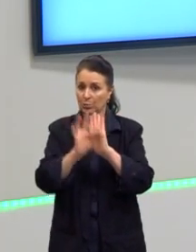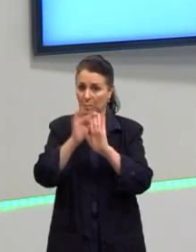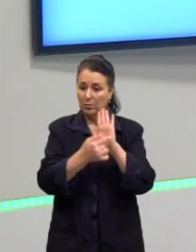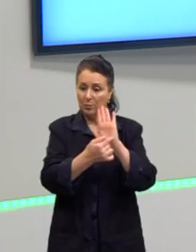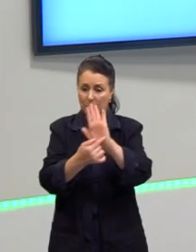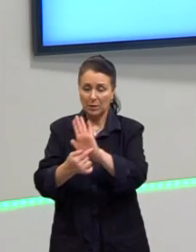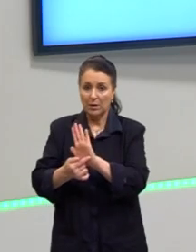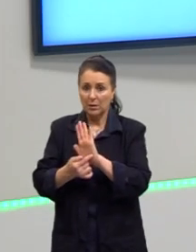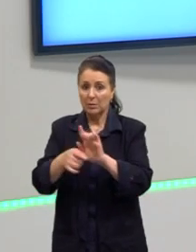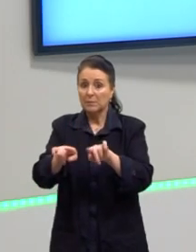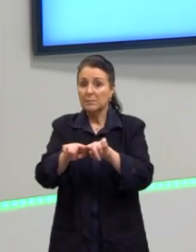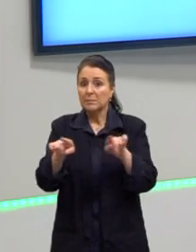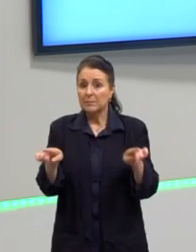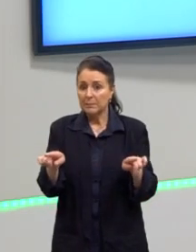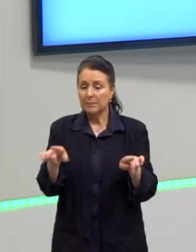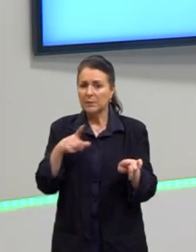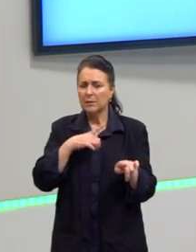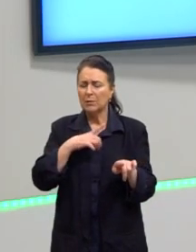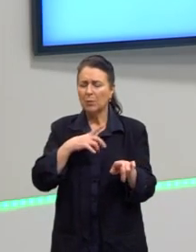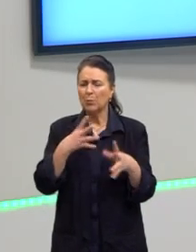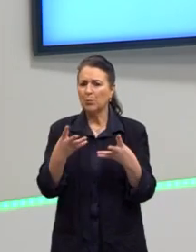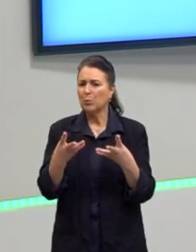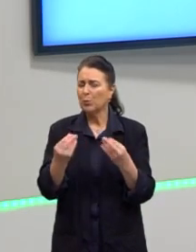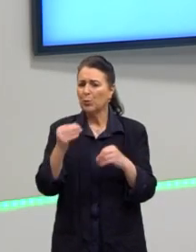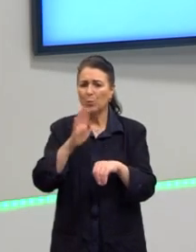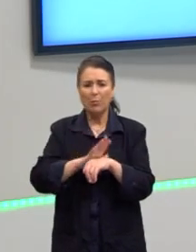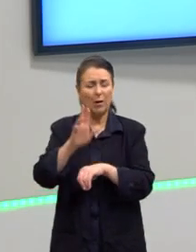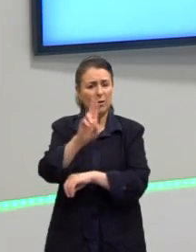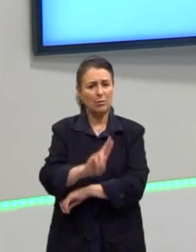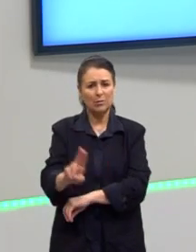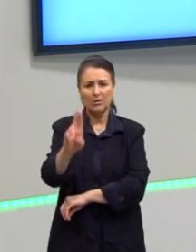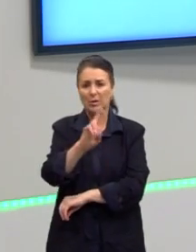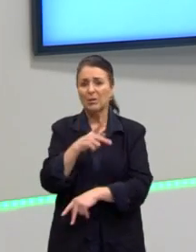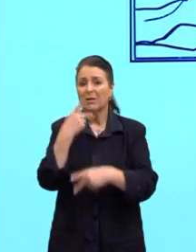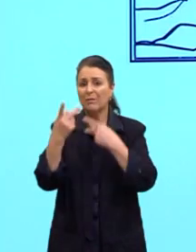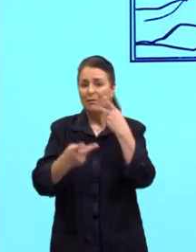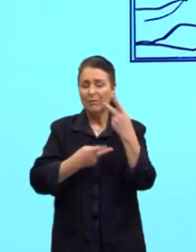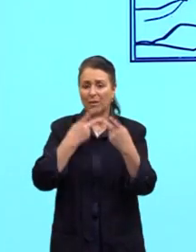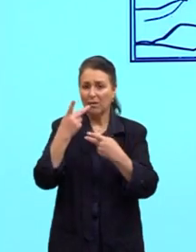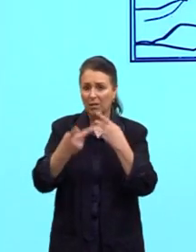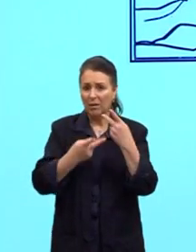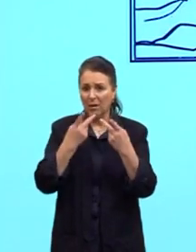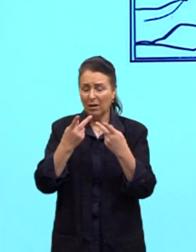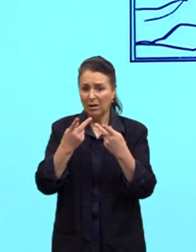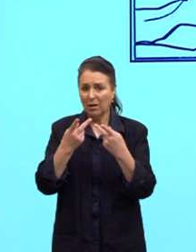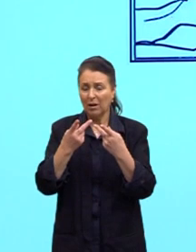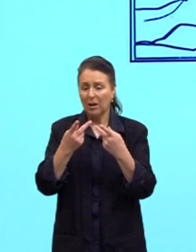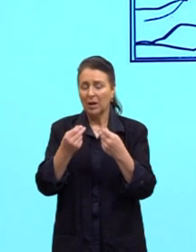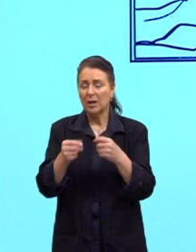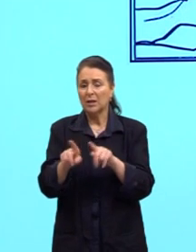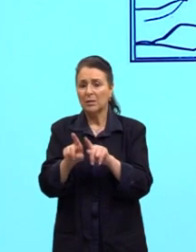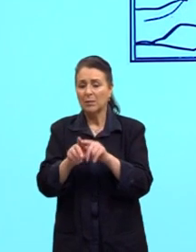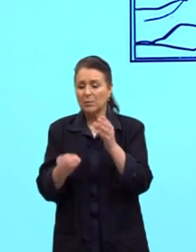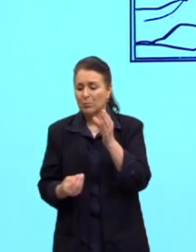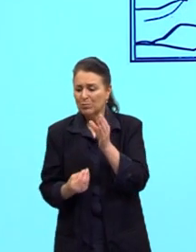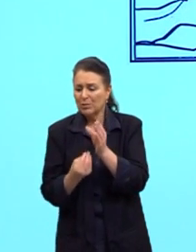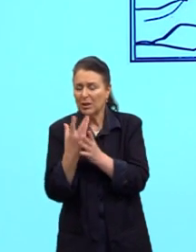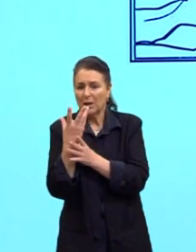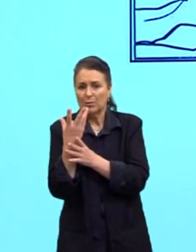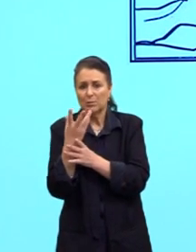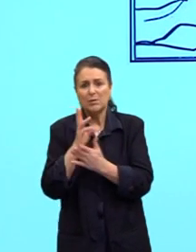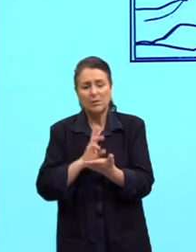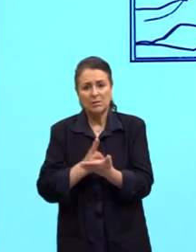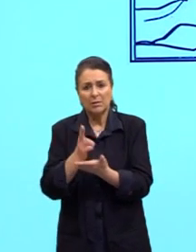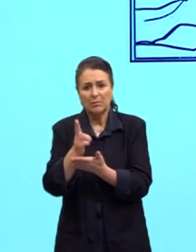Mas eles são muito mais utilizados na fala então eles são criados o tempo todo o tempo